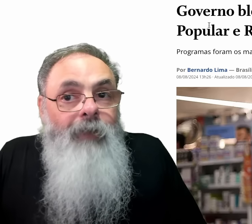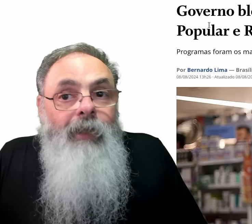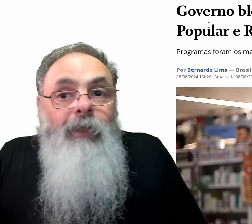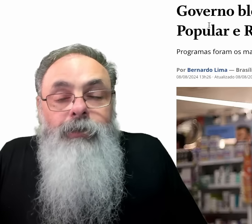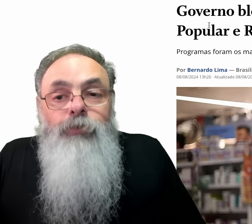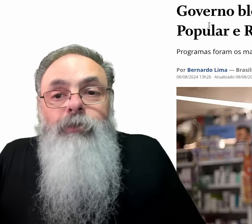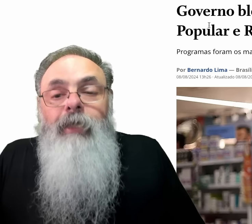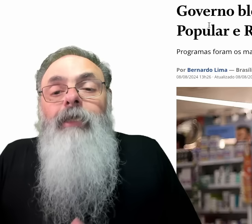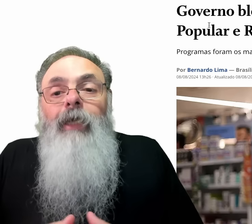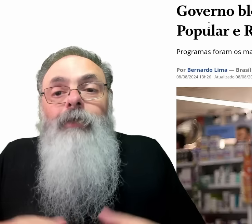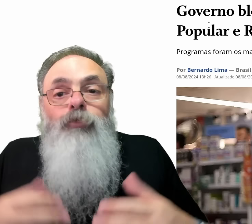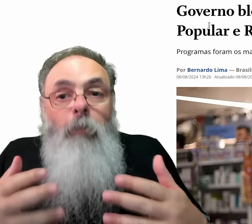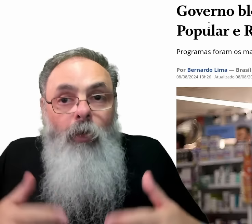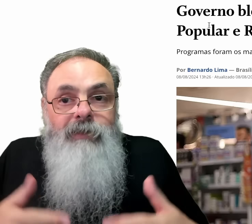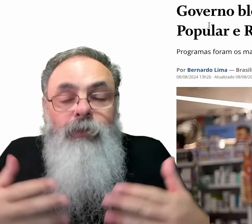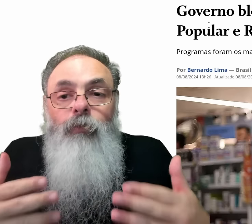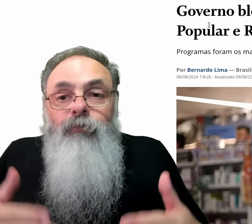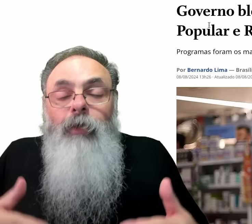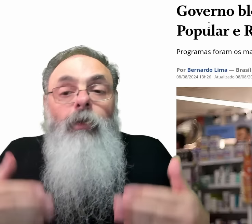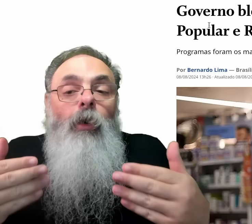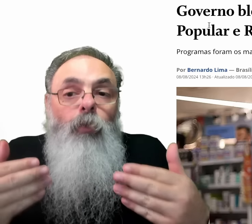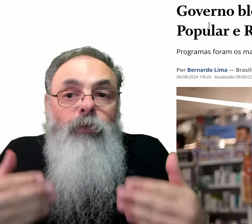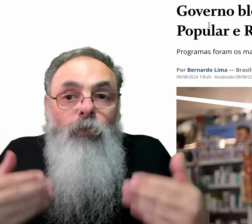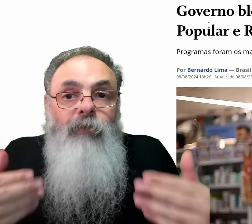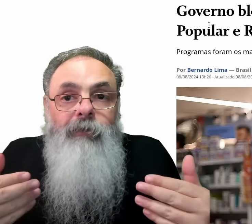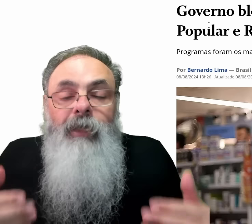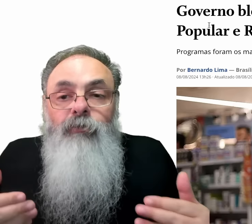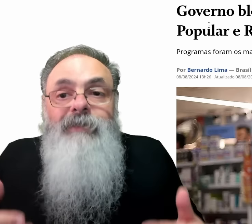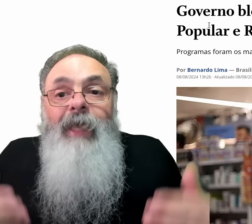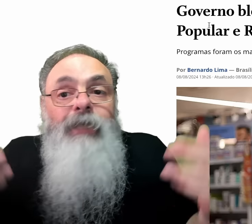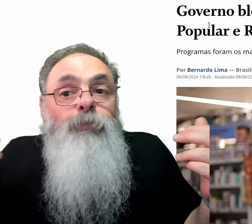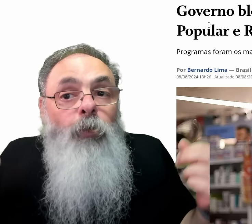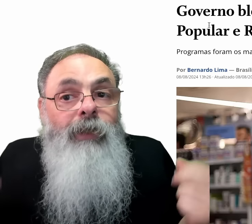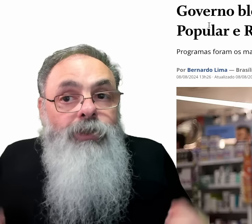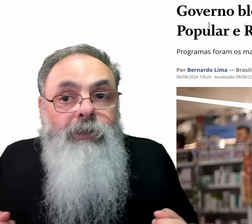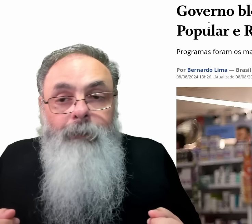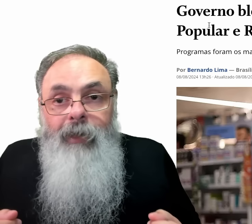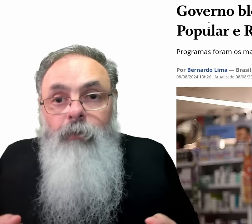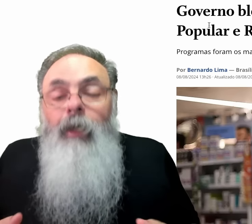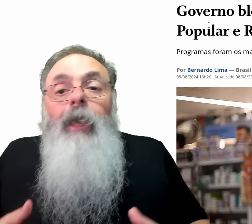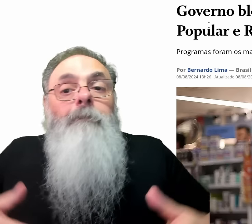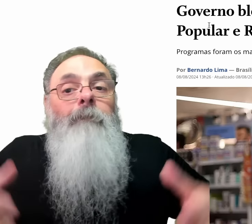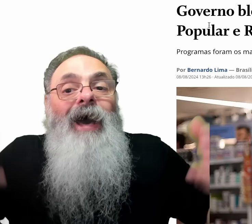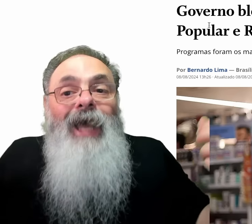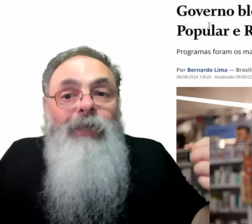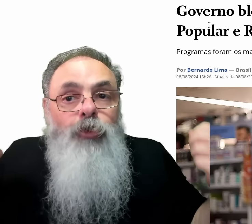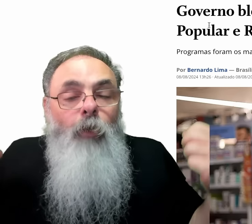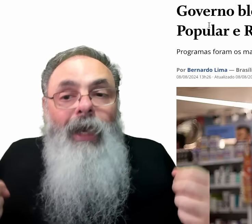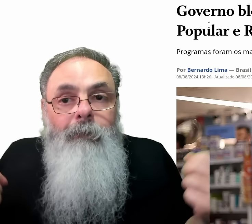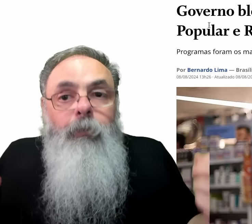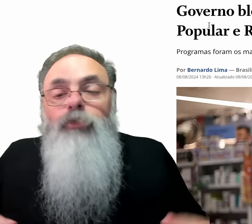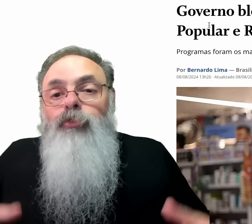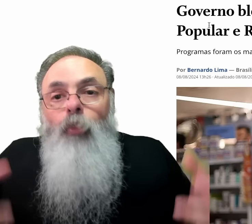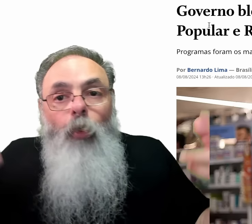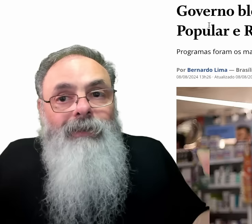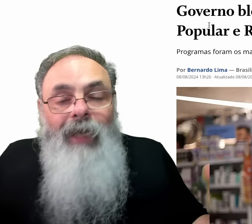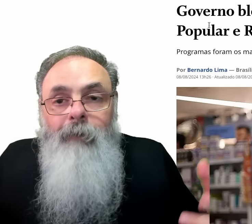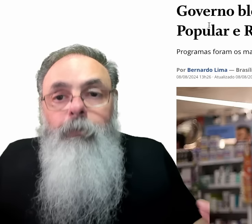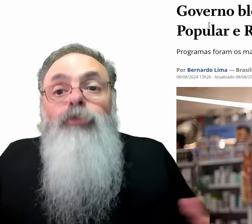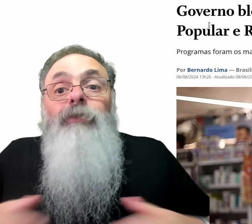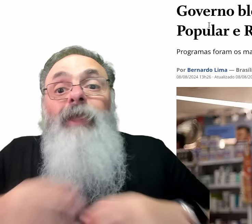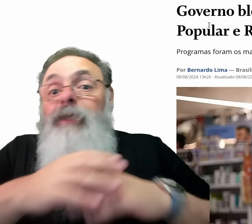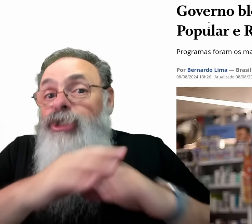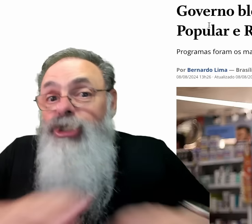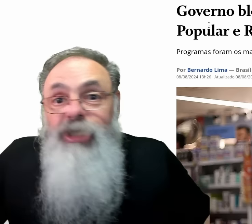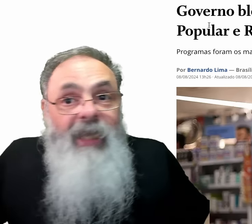também disso daí né Isso mostra o que eu falo o que o governo tem que fazer é diminuir de tamanho é parar de cobrar imposto cortar